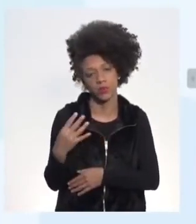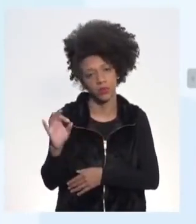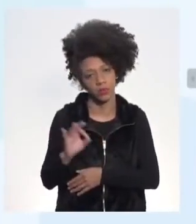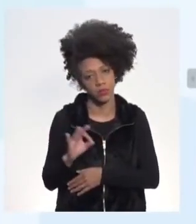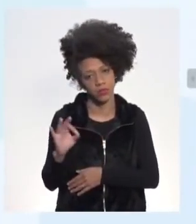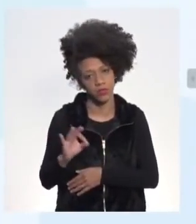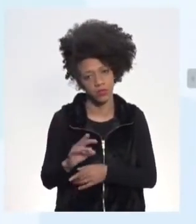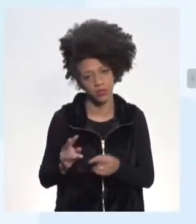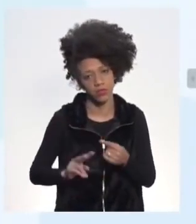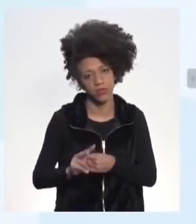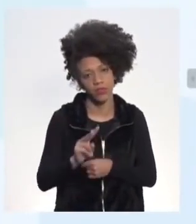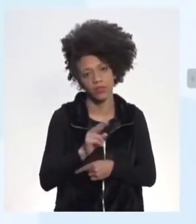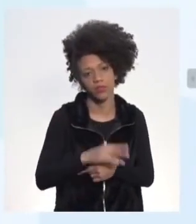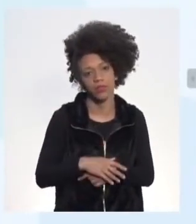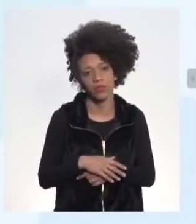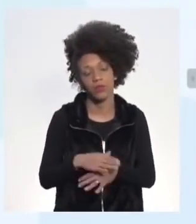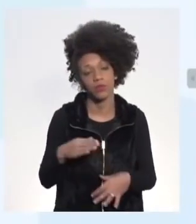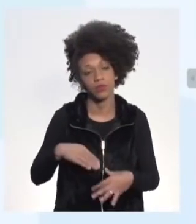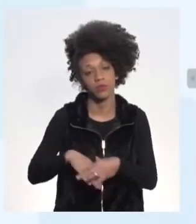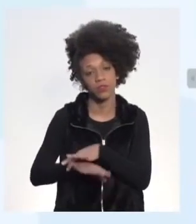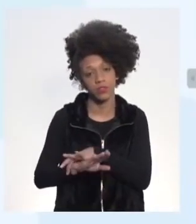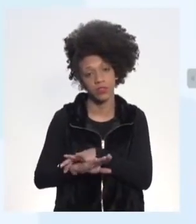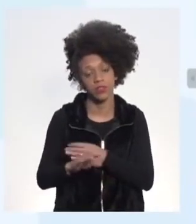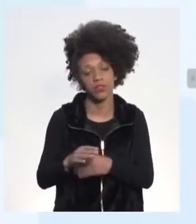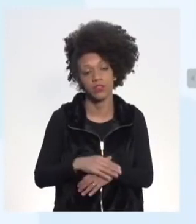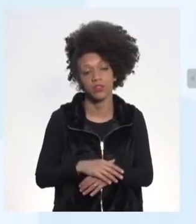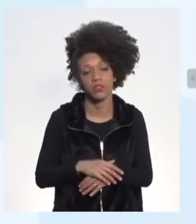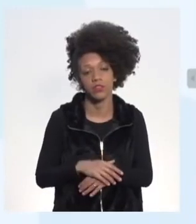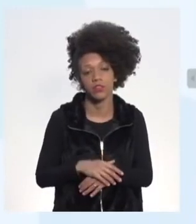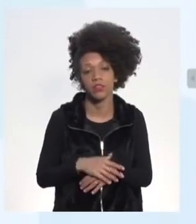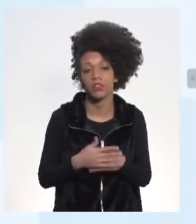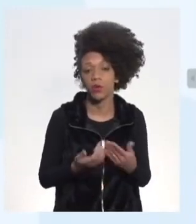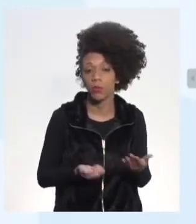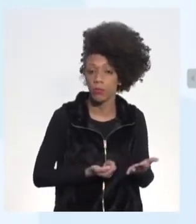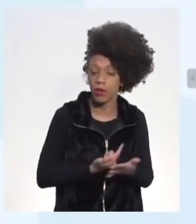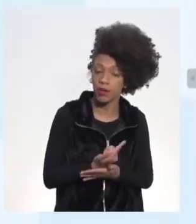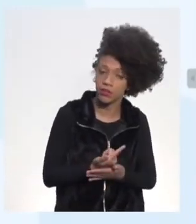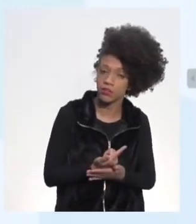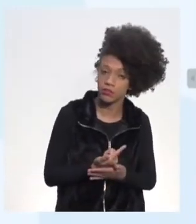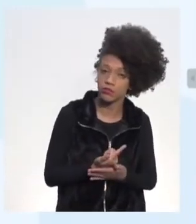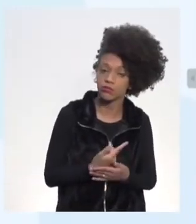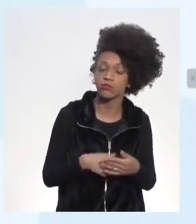94% do valor do tênis, que eu pagando, então,